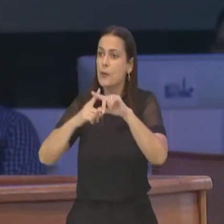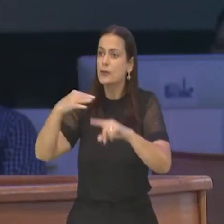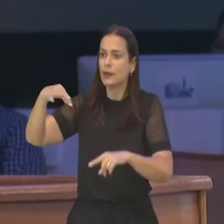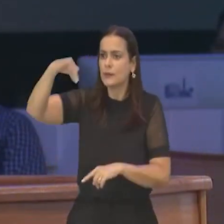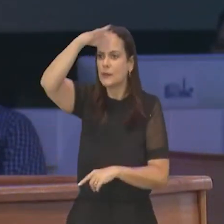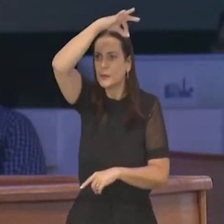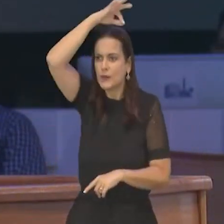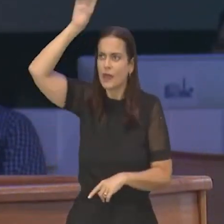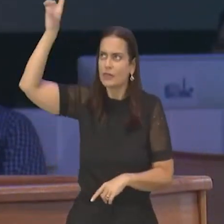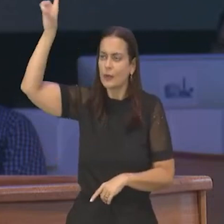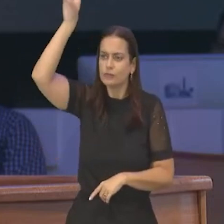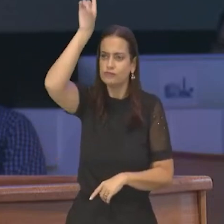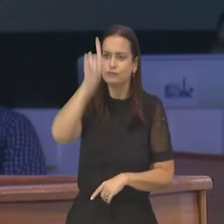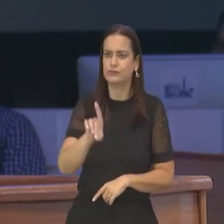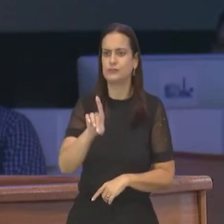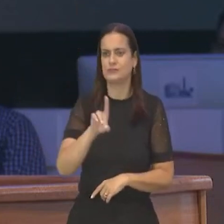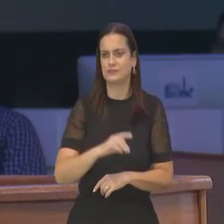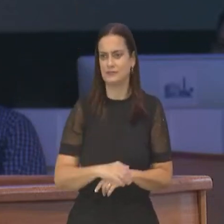da presença de Deus.